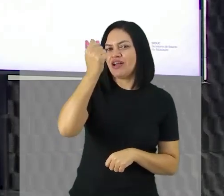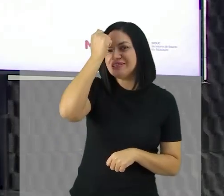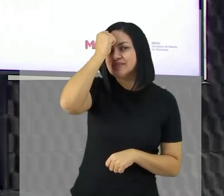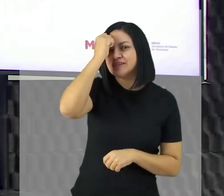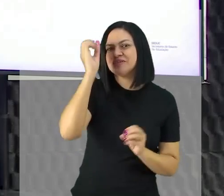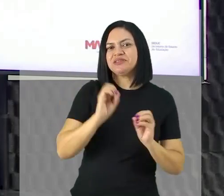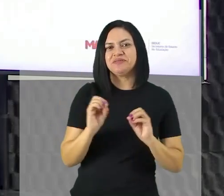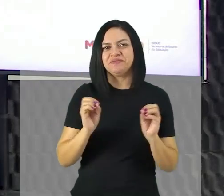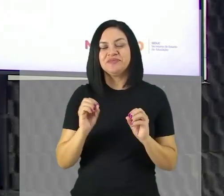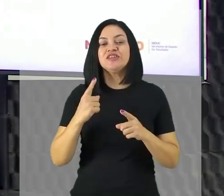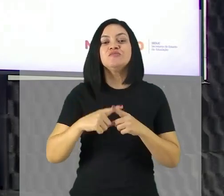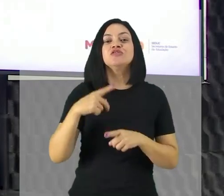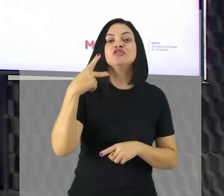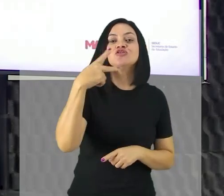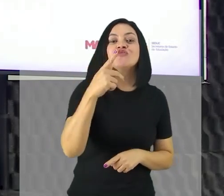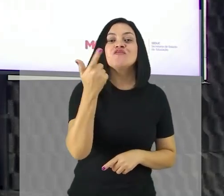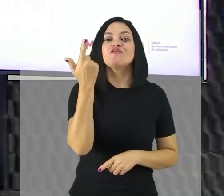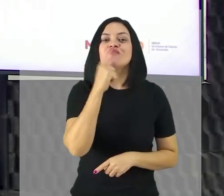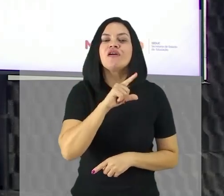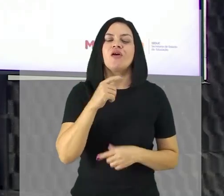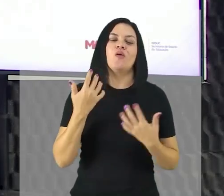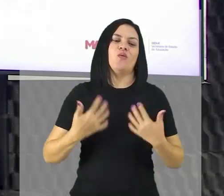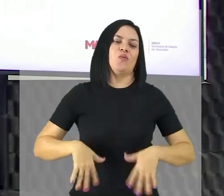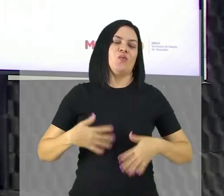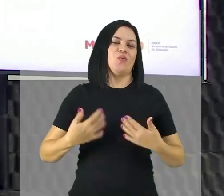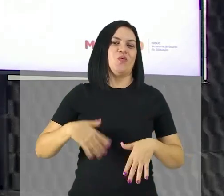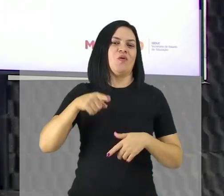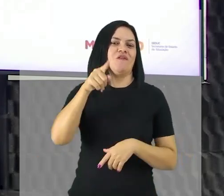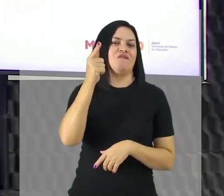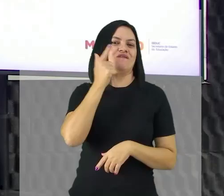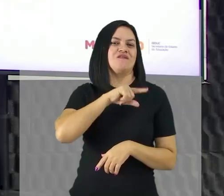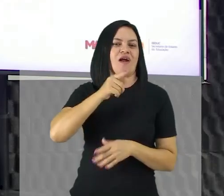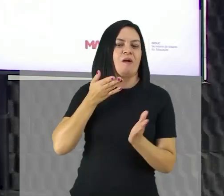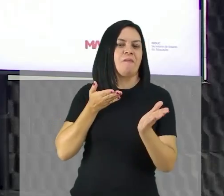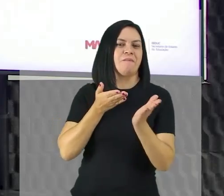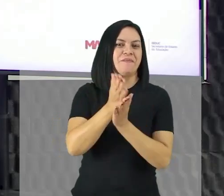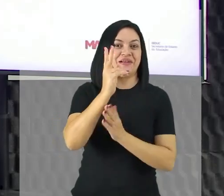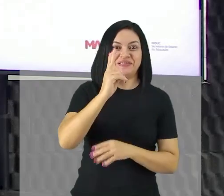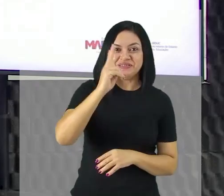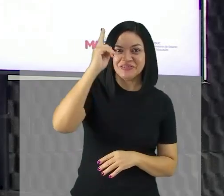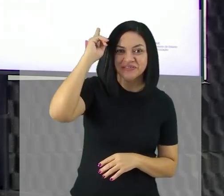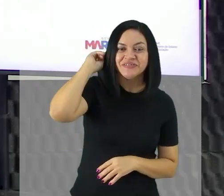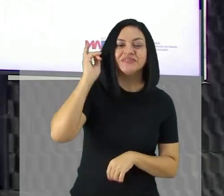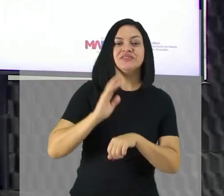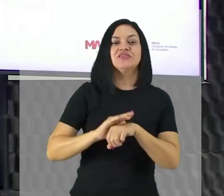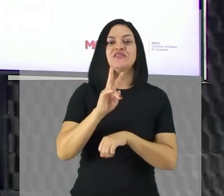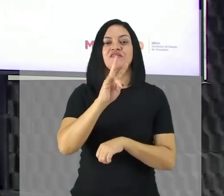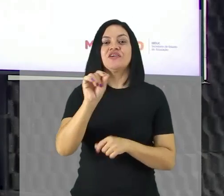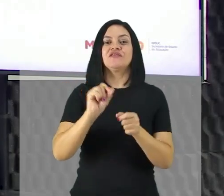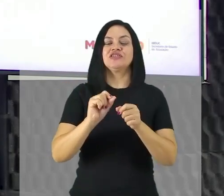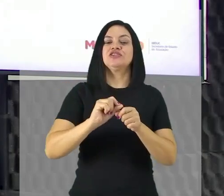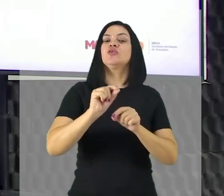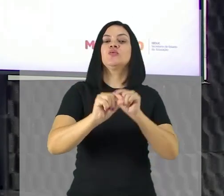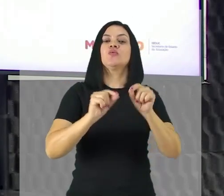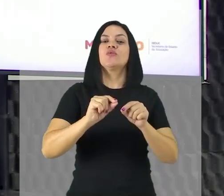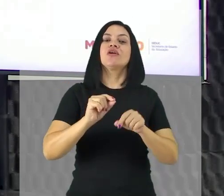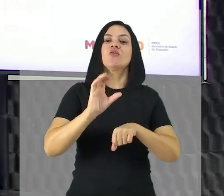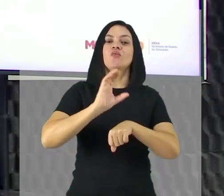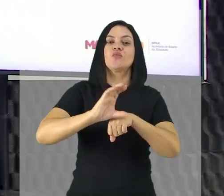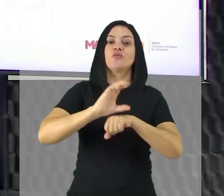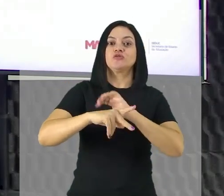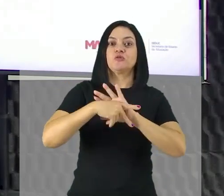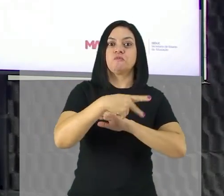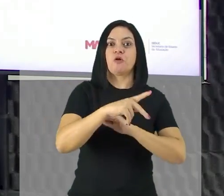arrepender, porque a sua recompensa vai ser grande. Você vai passar no vestibular, você vai fazer um curso de nível